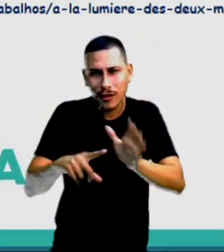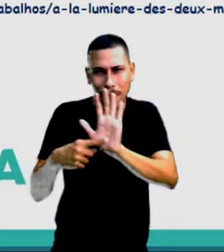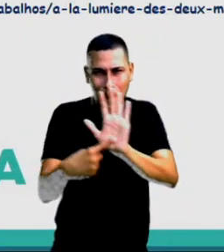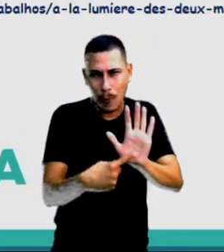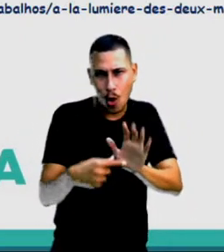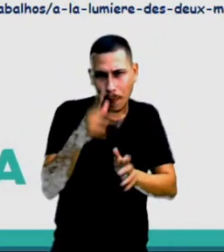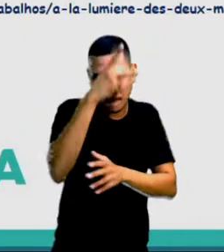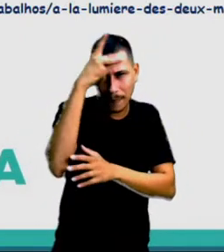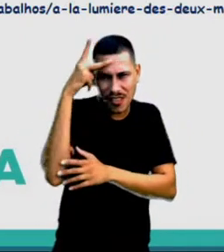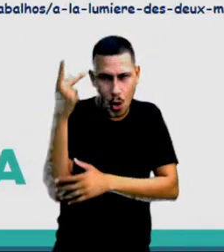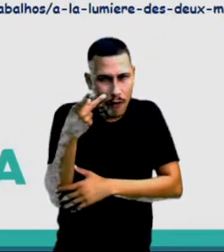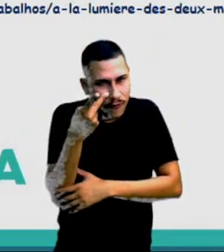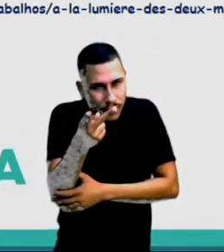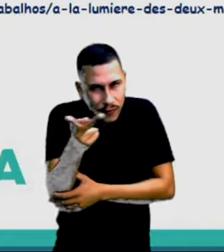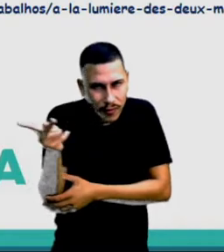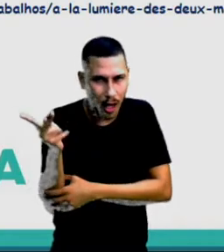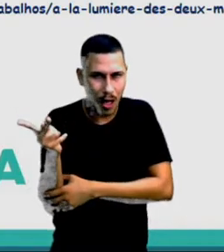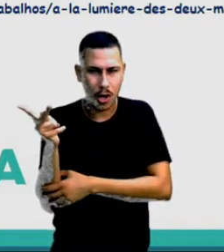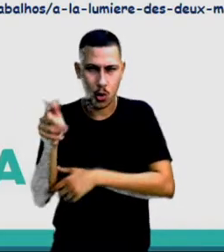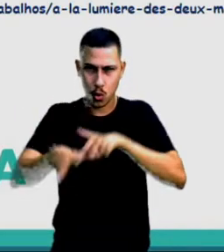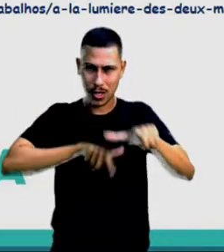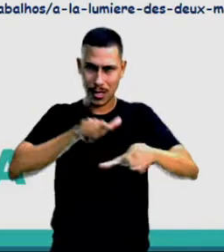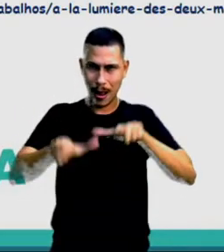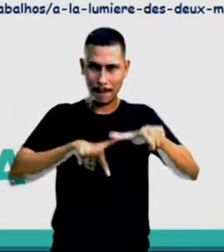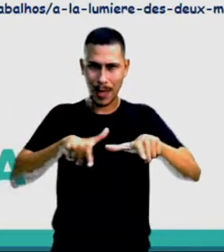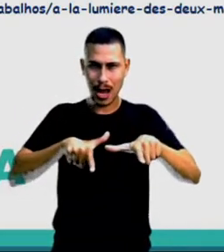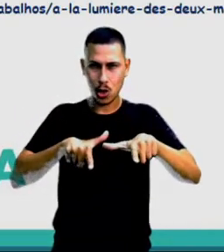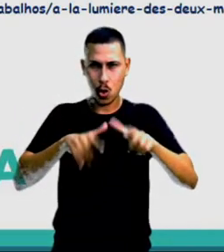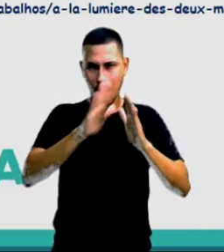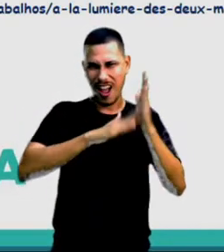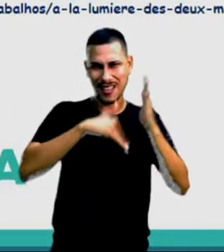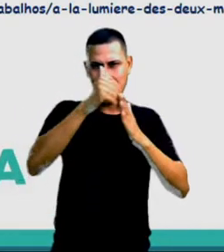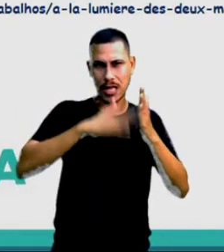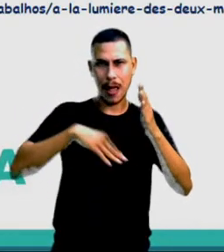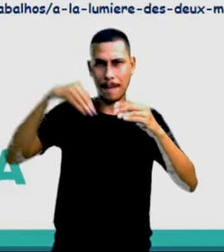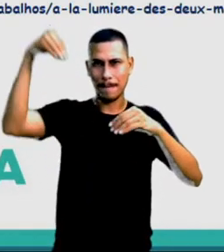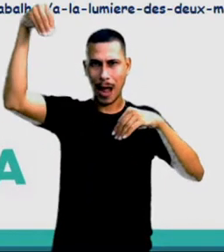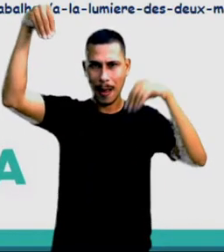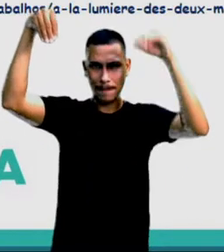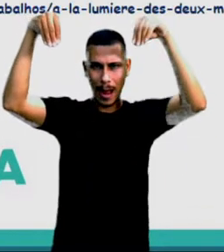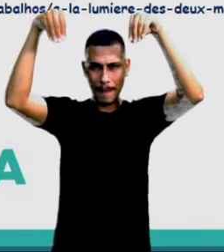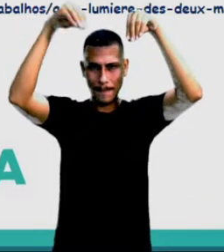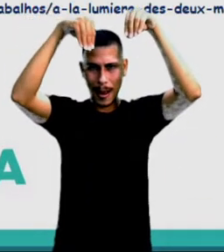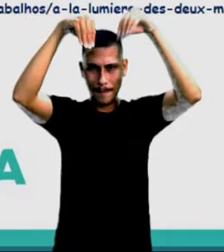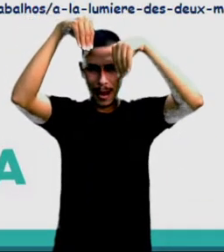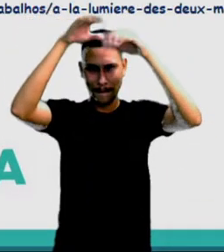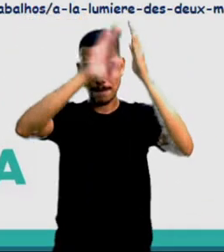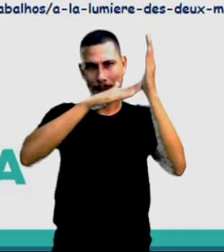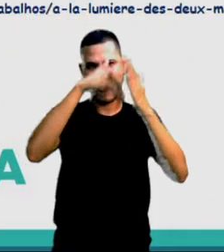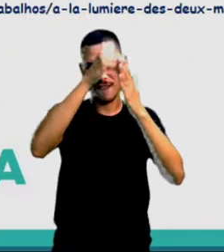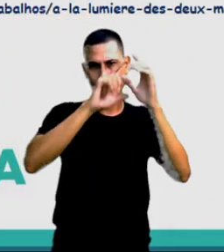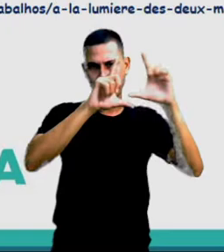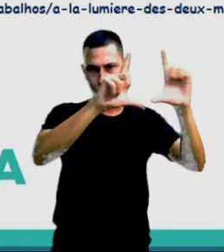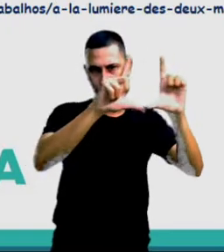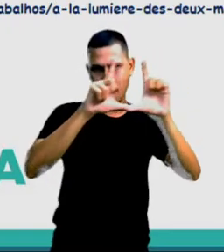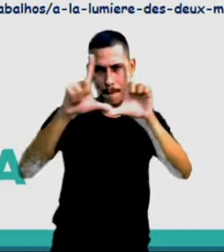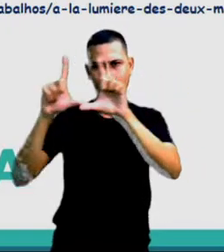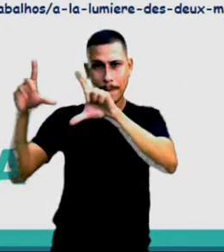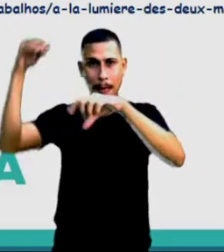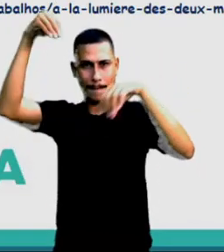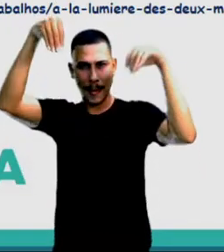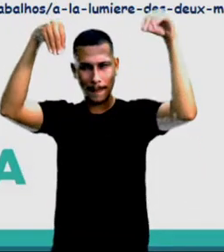os visitantes. O trabalho é pendurado na ponta de uma viga em balanço,